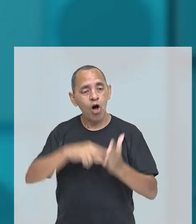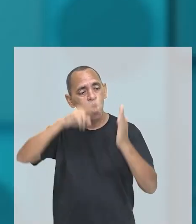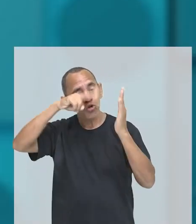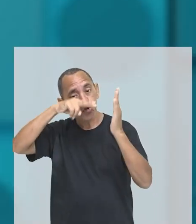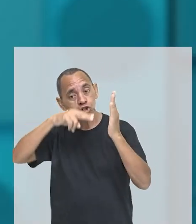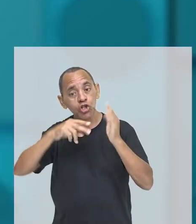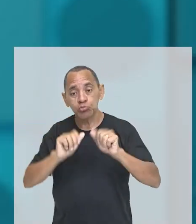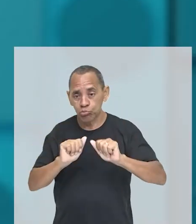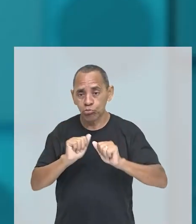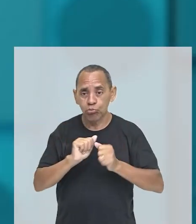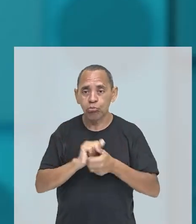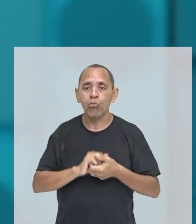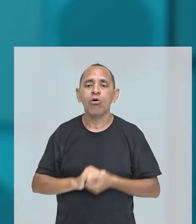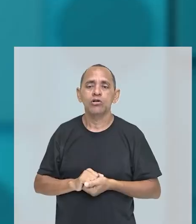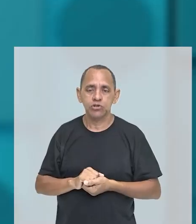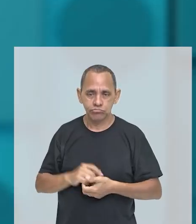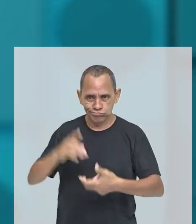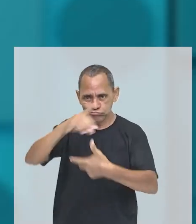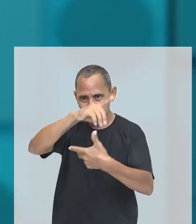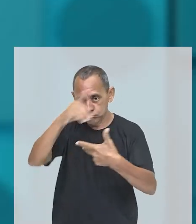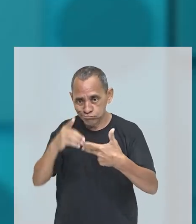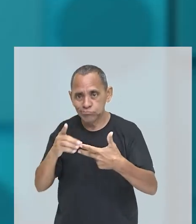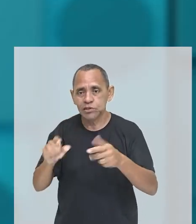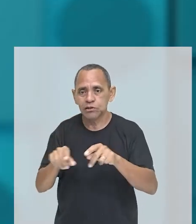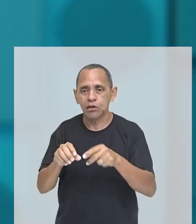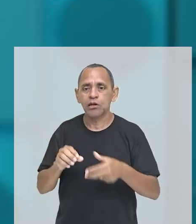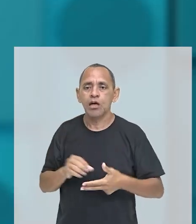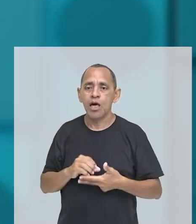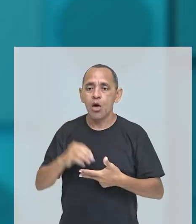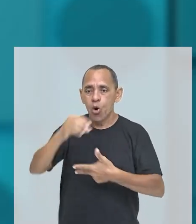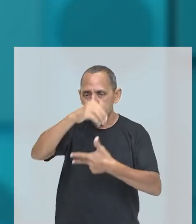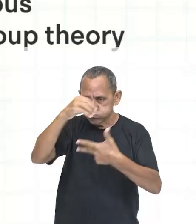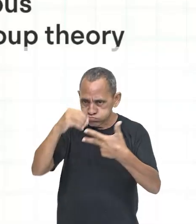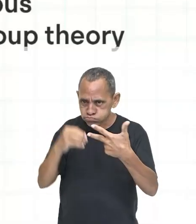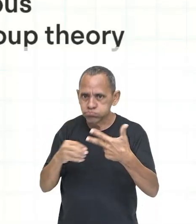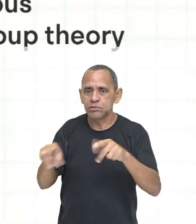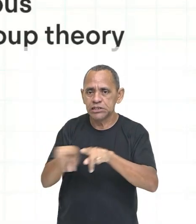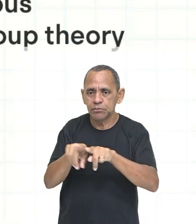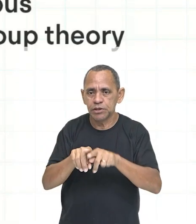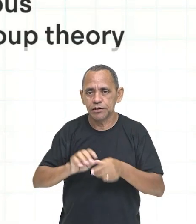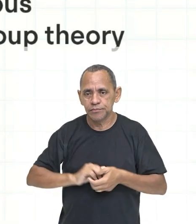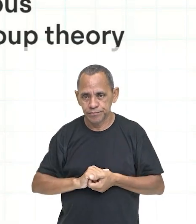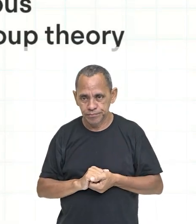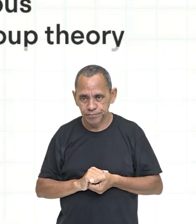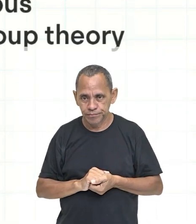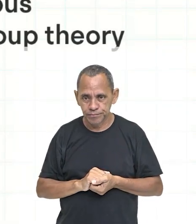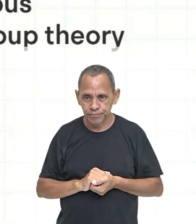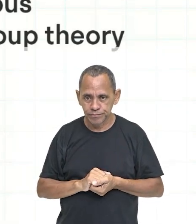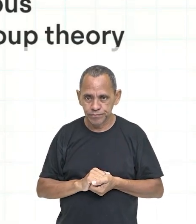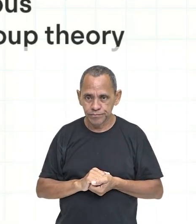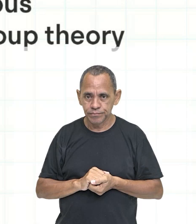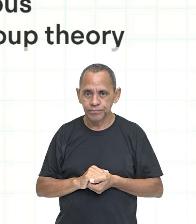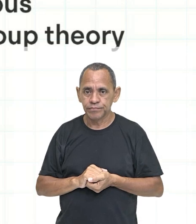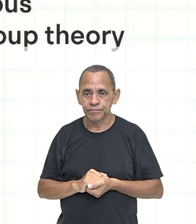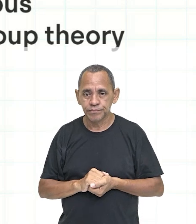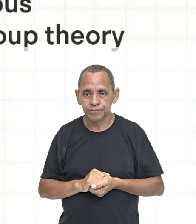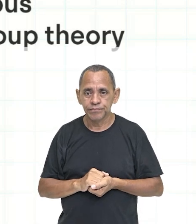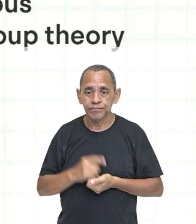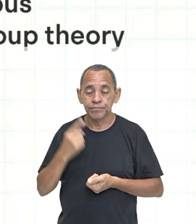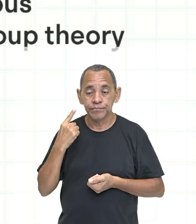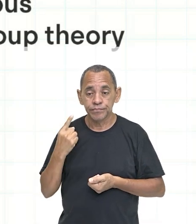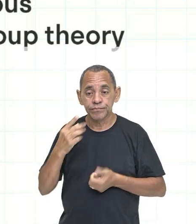exemplo. Nós vamos utilizar as estratégias corretas para compreender esse texto. Vamos lá? Então, nesse texto,